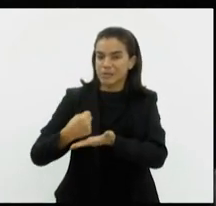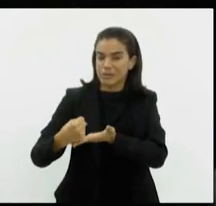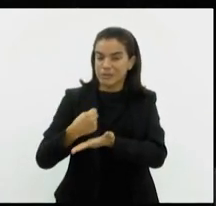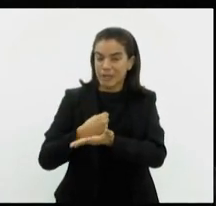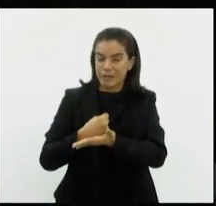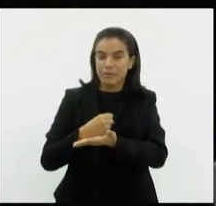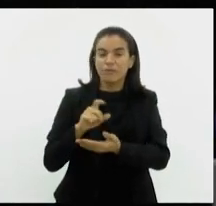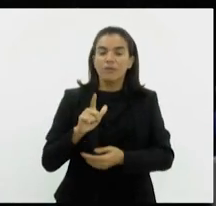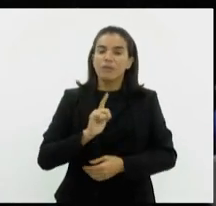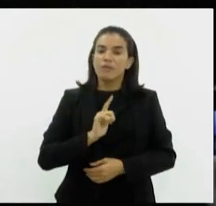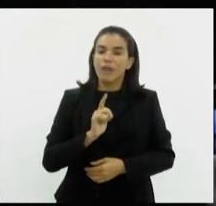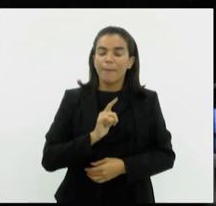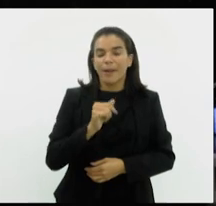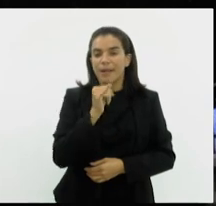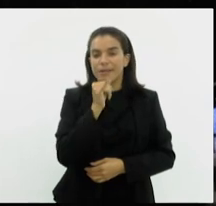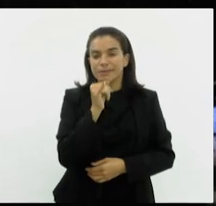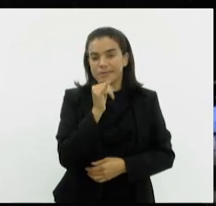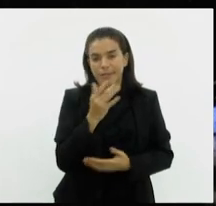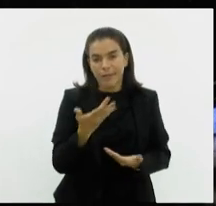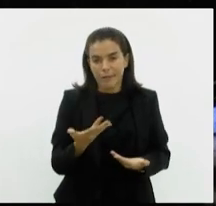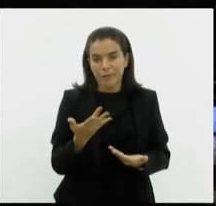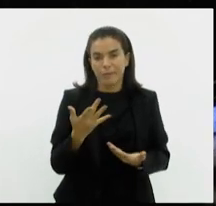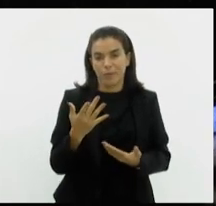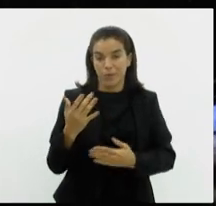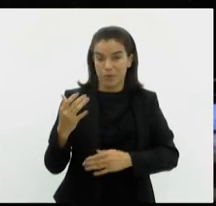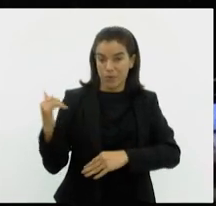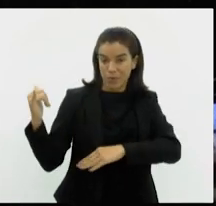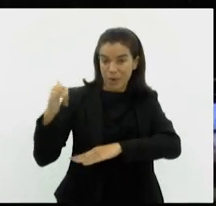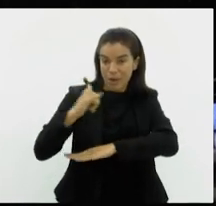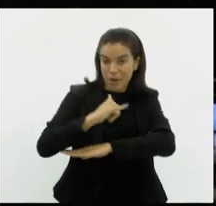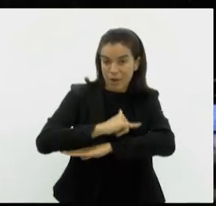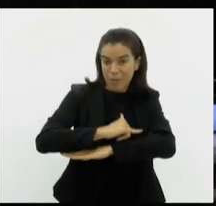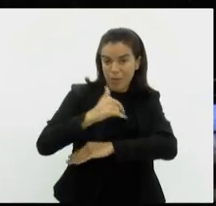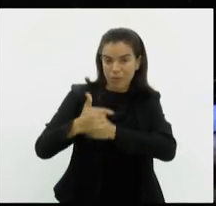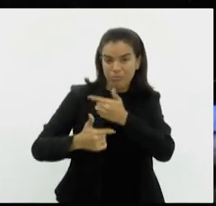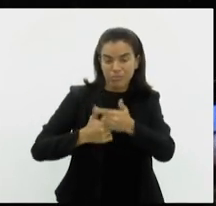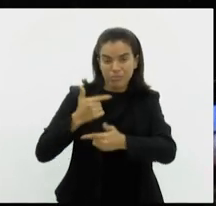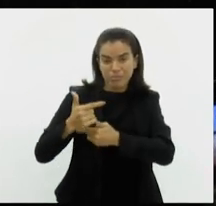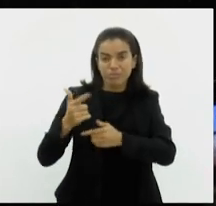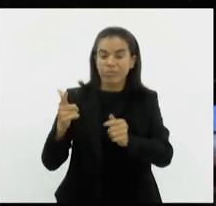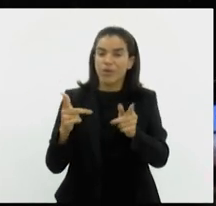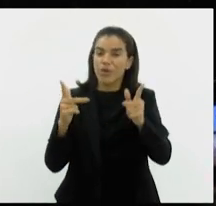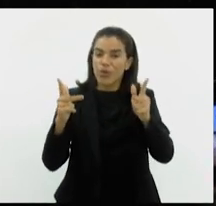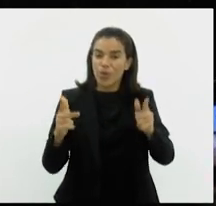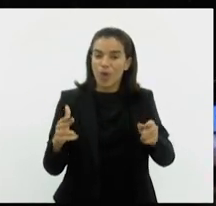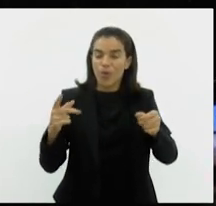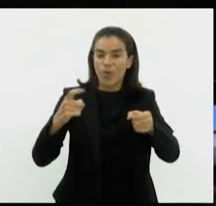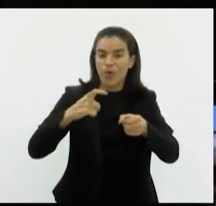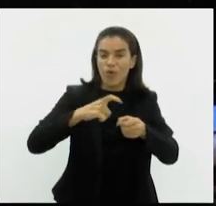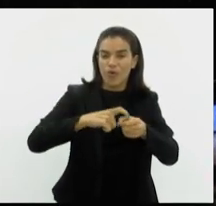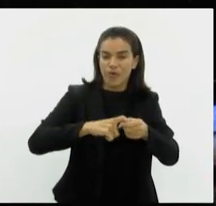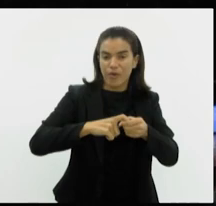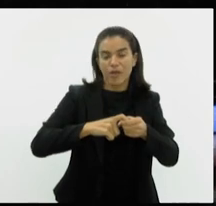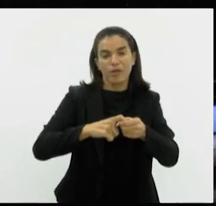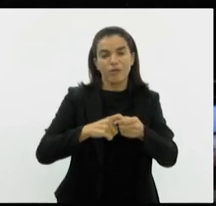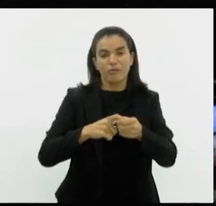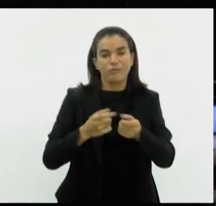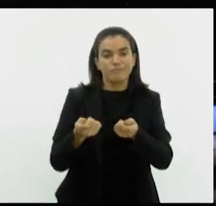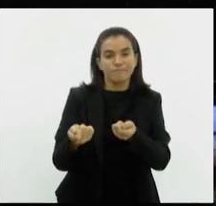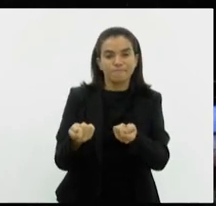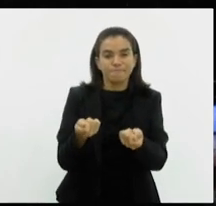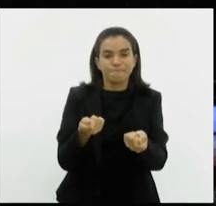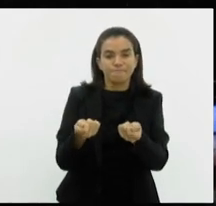a gente tenha exemplo do que acontece no aeroporto a gente tenha também um convênio um termo de ajuste de